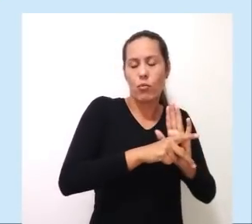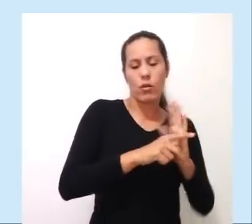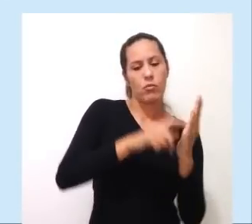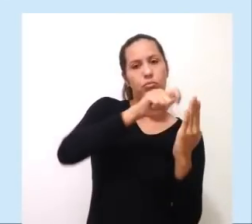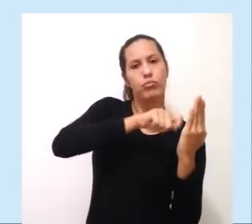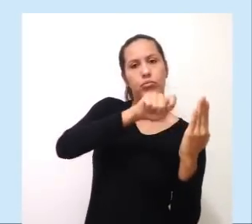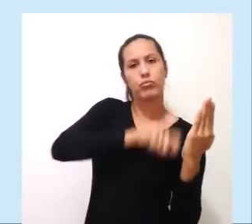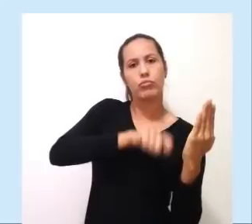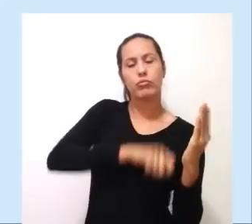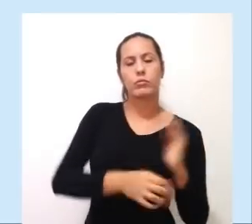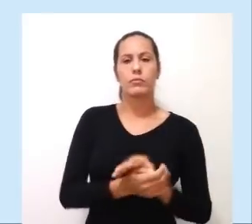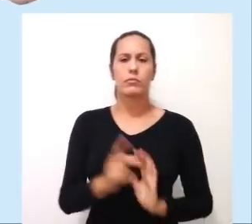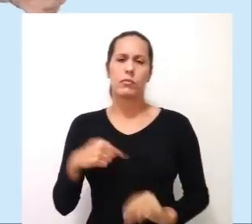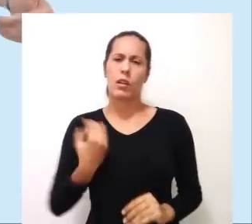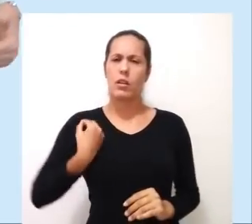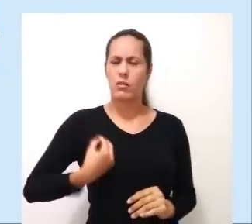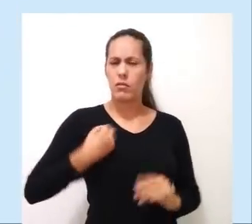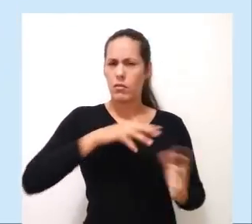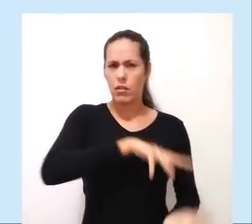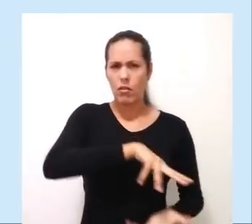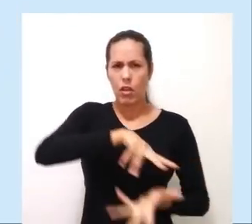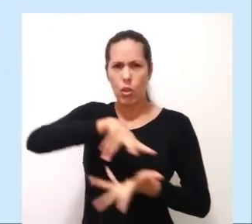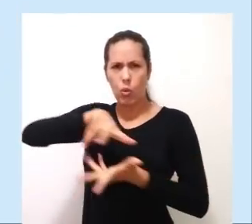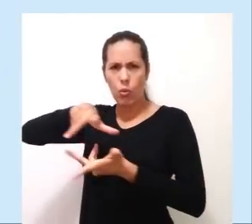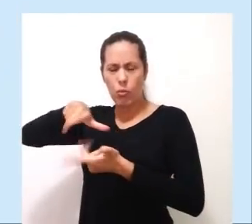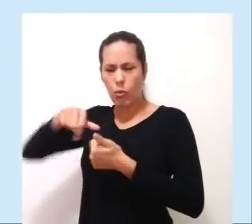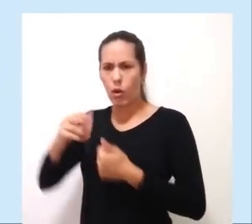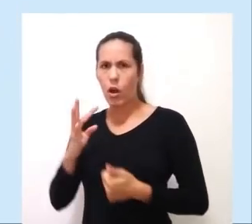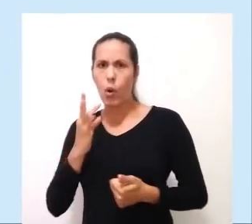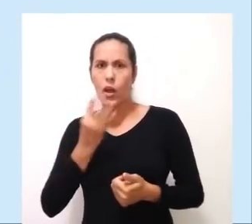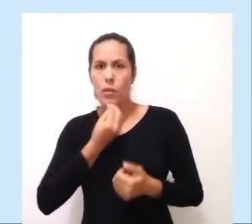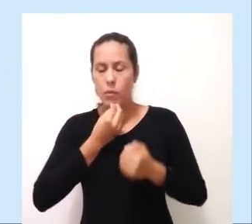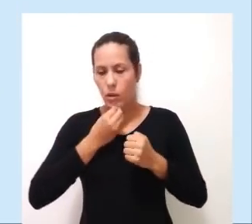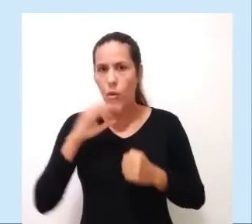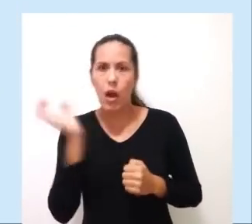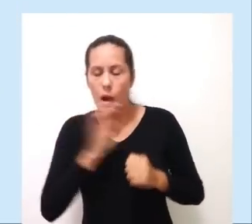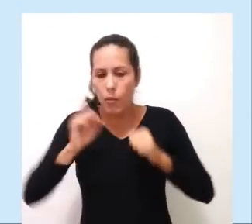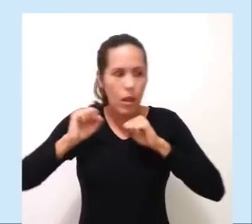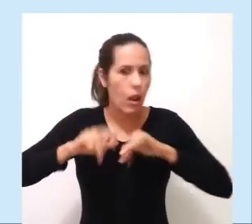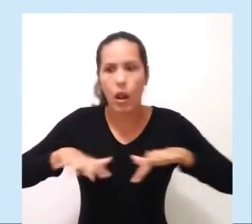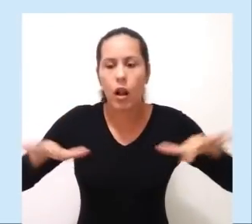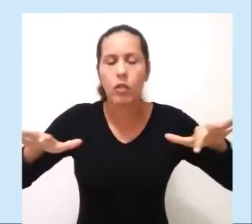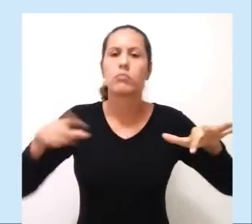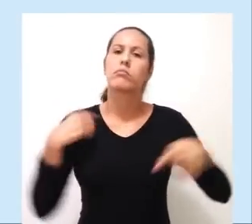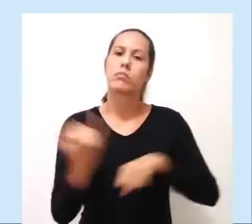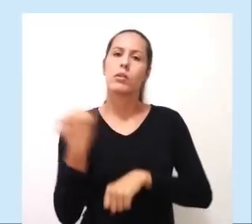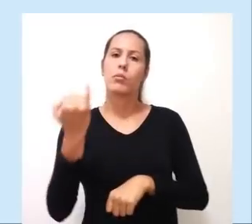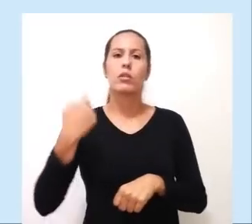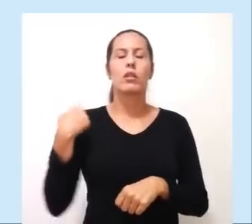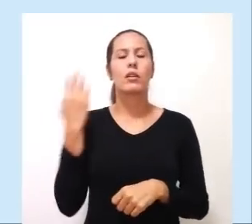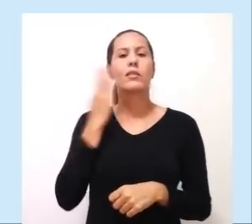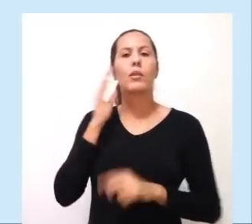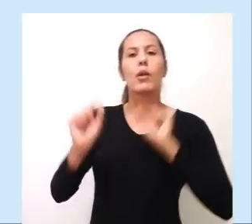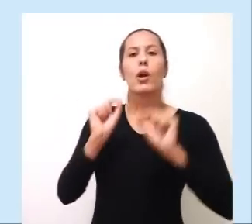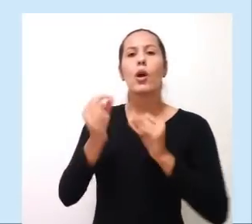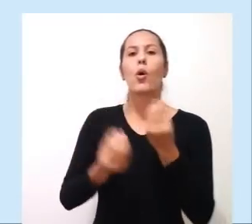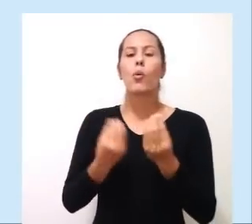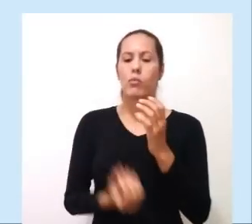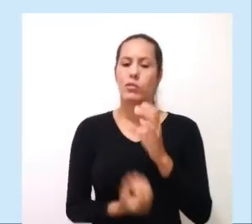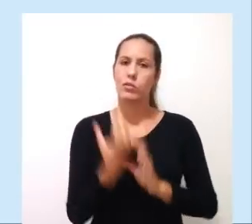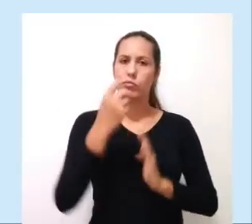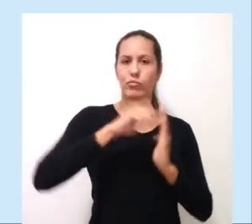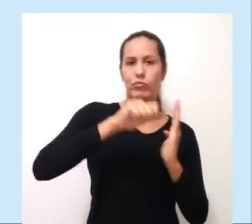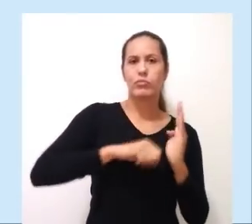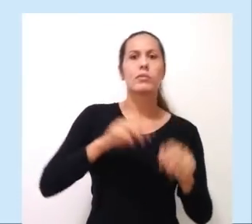vivemos num mundo de tanta velocidade de conhecimento, então é importante conhecer como se faz